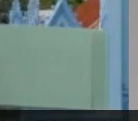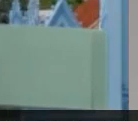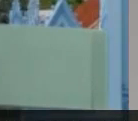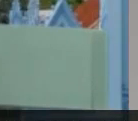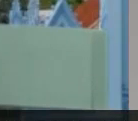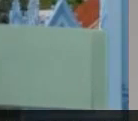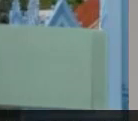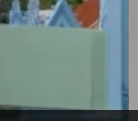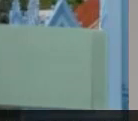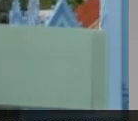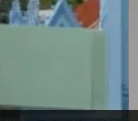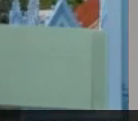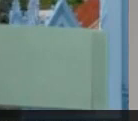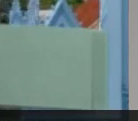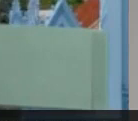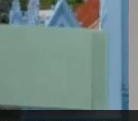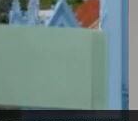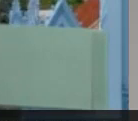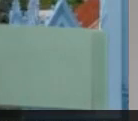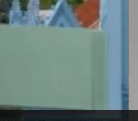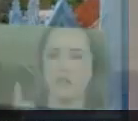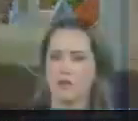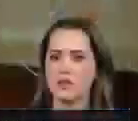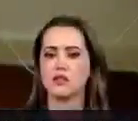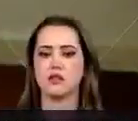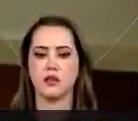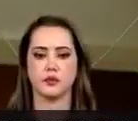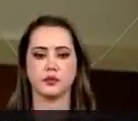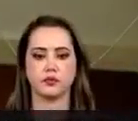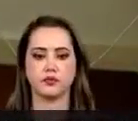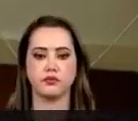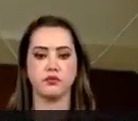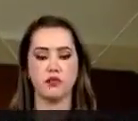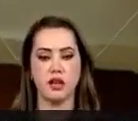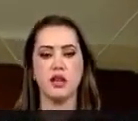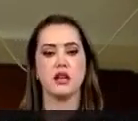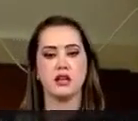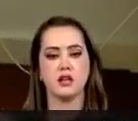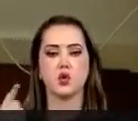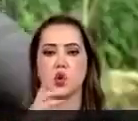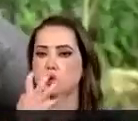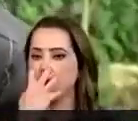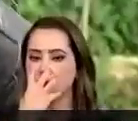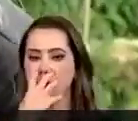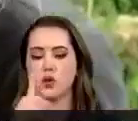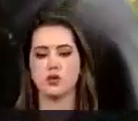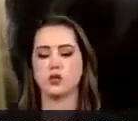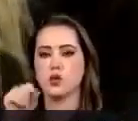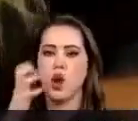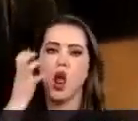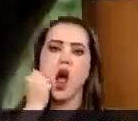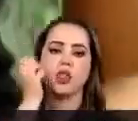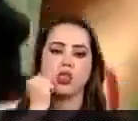maus tratos contra os animais. Vamos ver. Quando Natália decidiu ter mais um cachorro, ela escolheu adotar